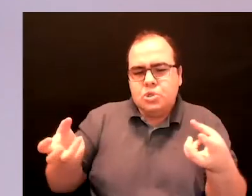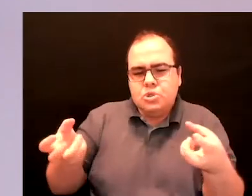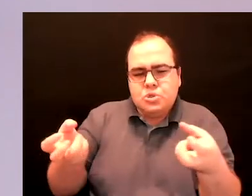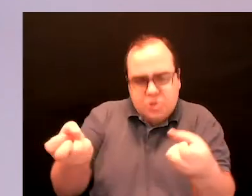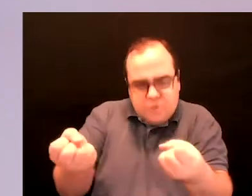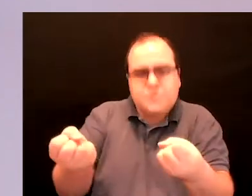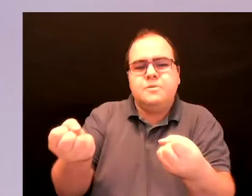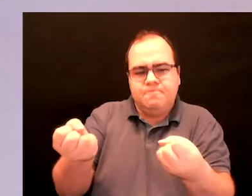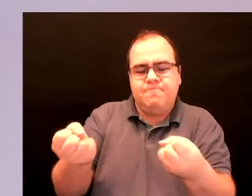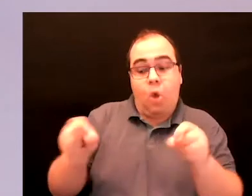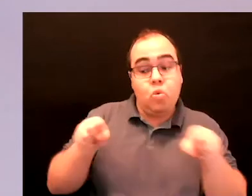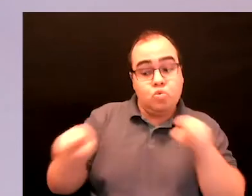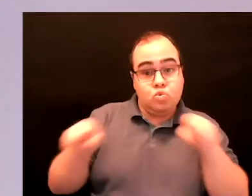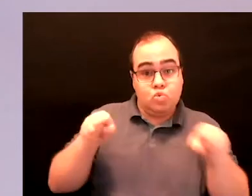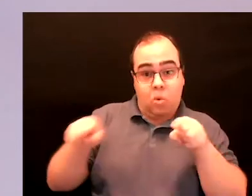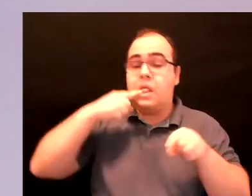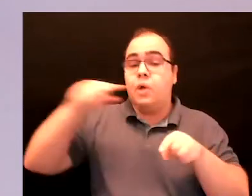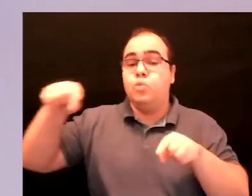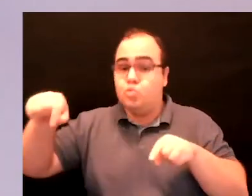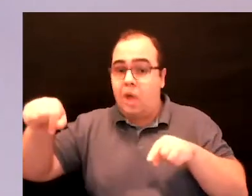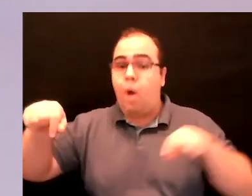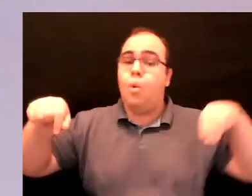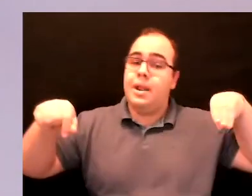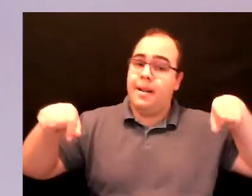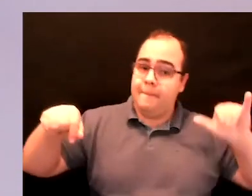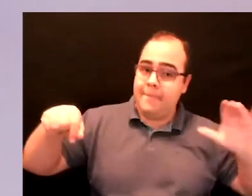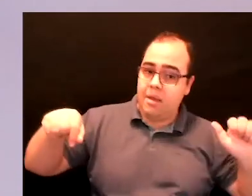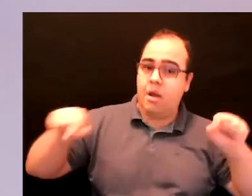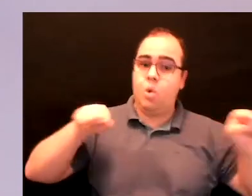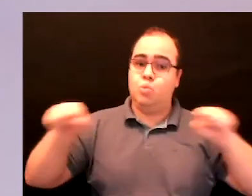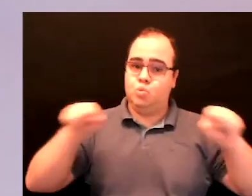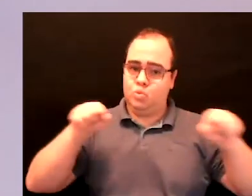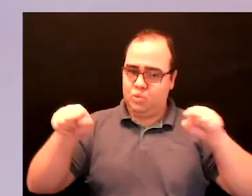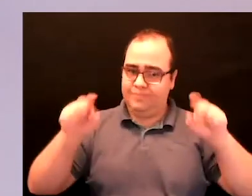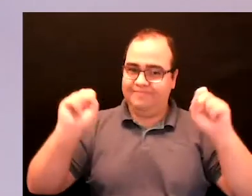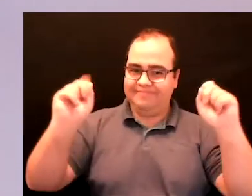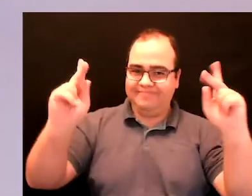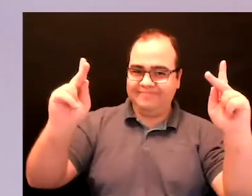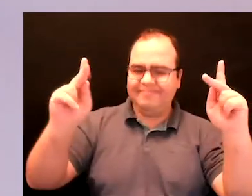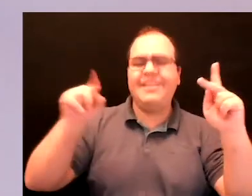absorvido e seque aqui em todo, nos dois materiais, tanto no sal como na mica.